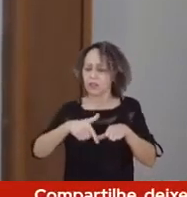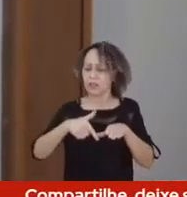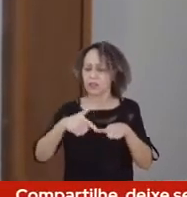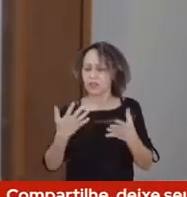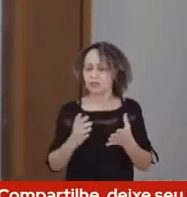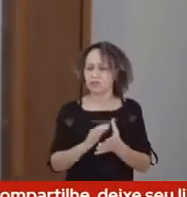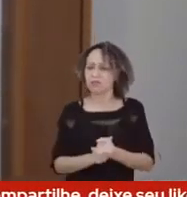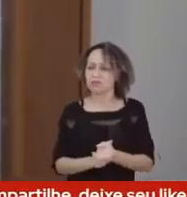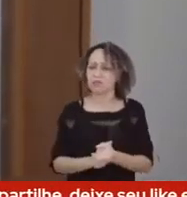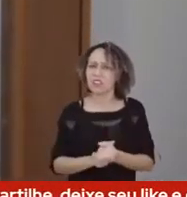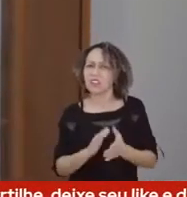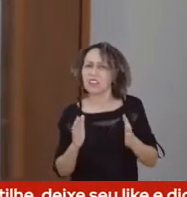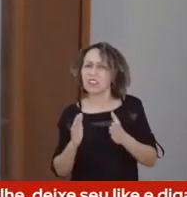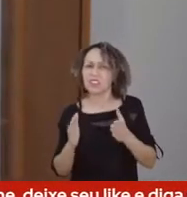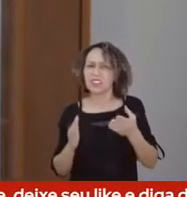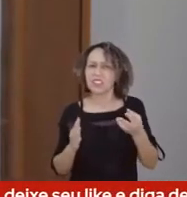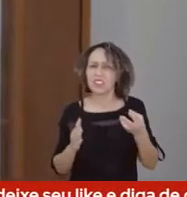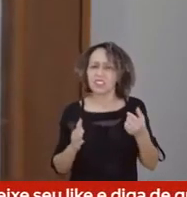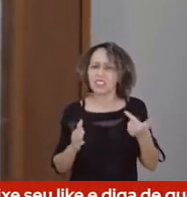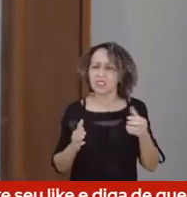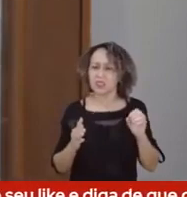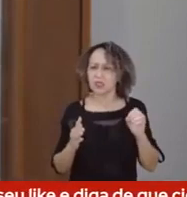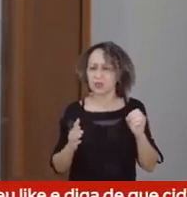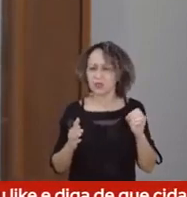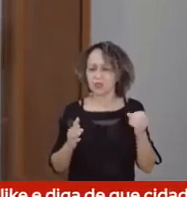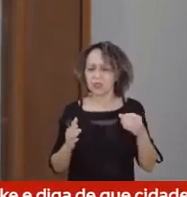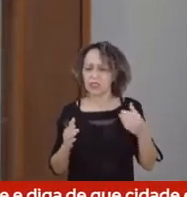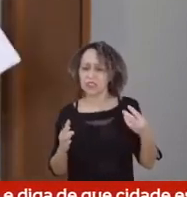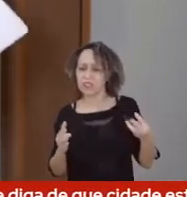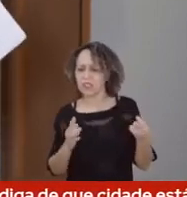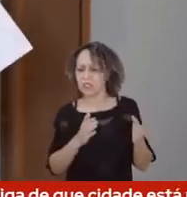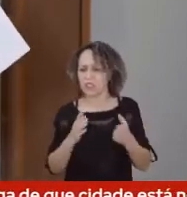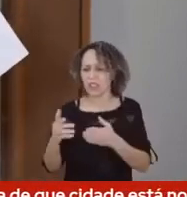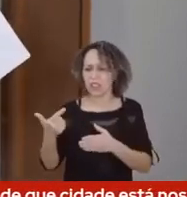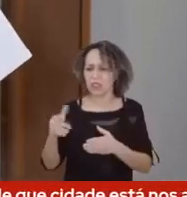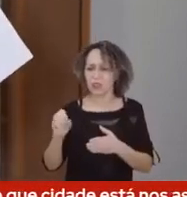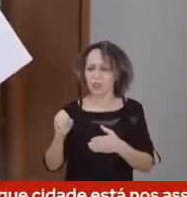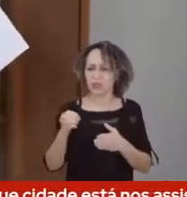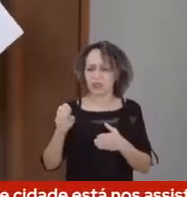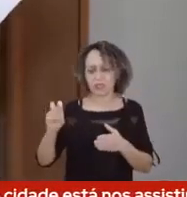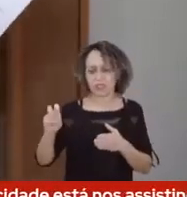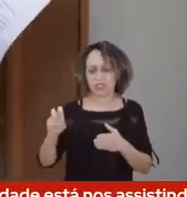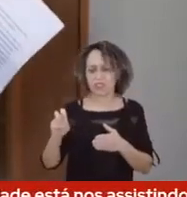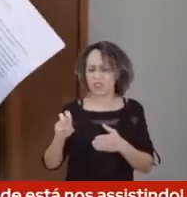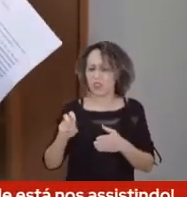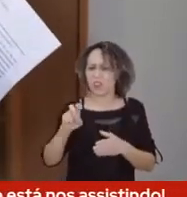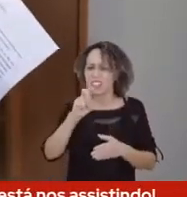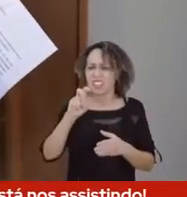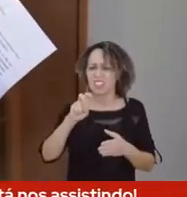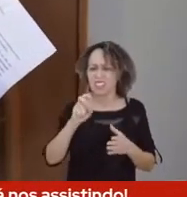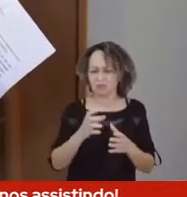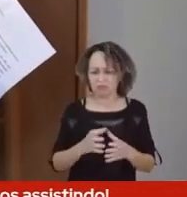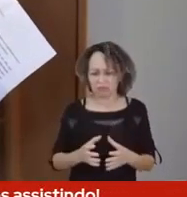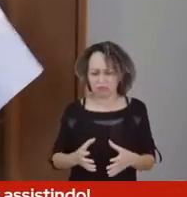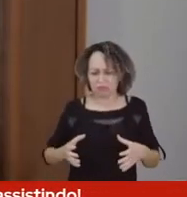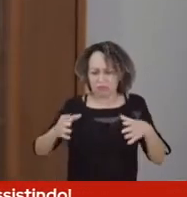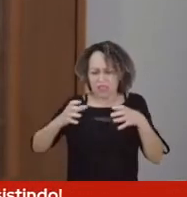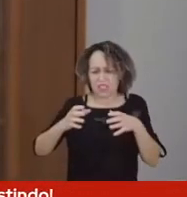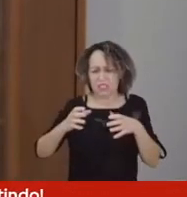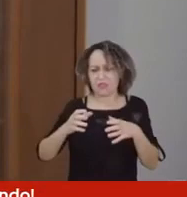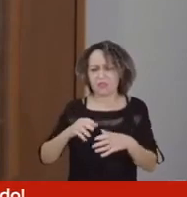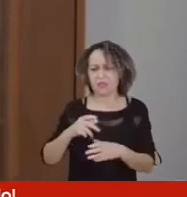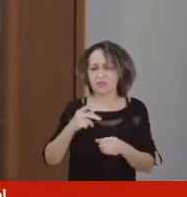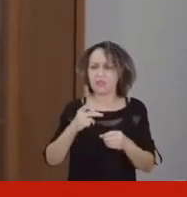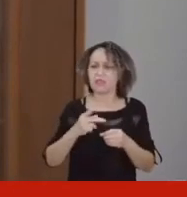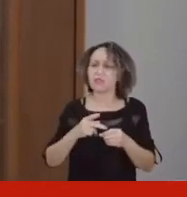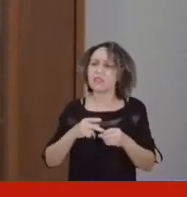5 bilhões de barris de petróleo. E não só isso, permitiu achar gás na bacia de Santos, o que chamou a atenção para a bacia de Santos. E,